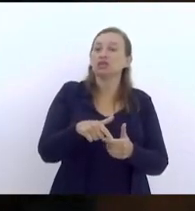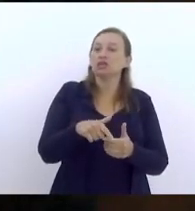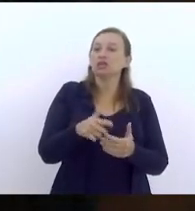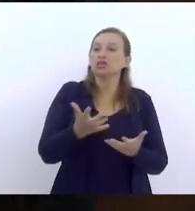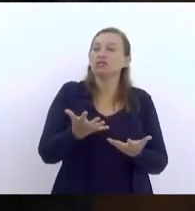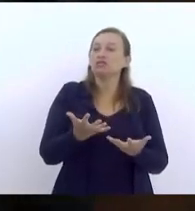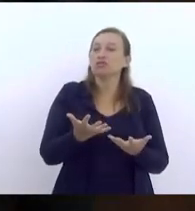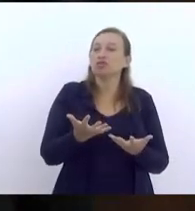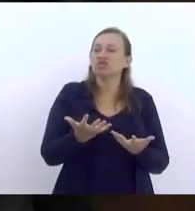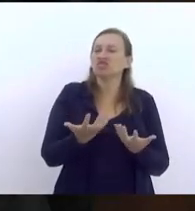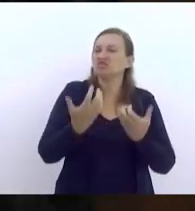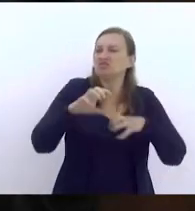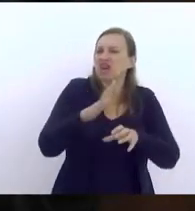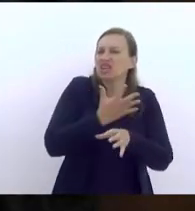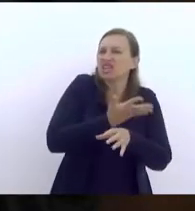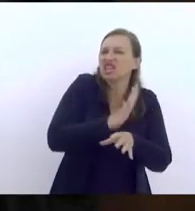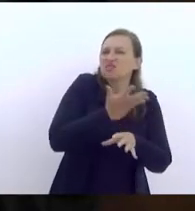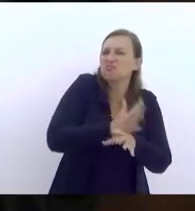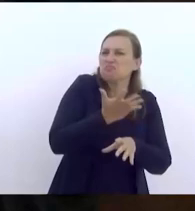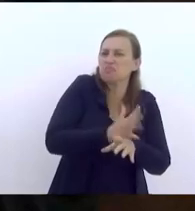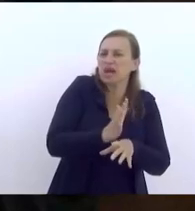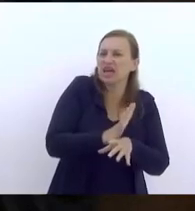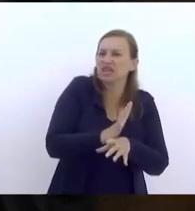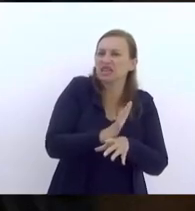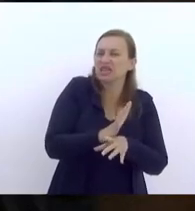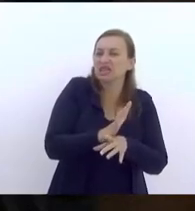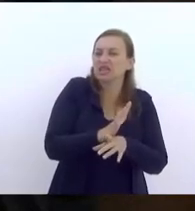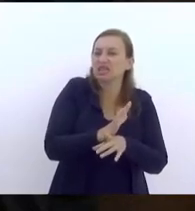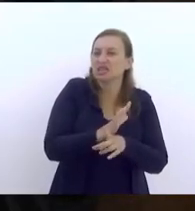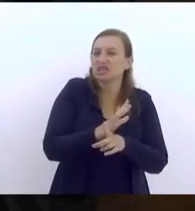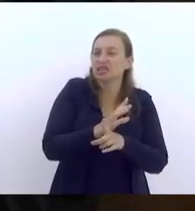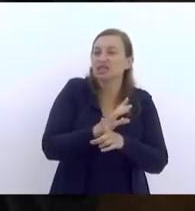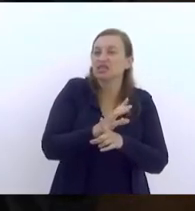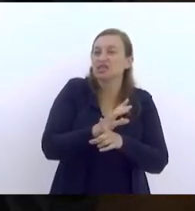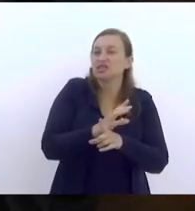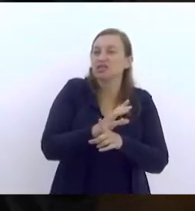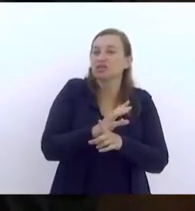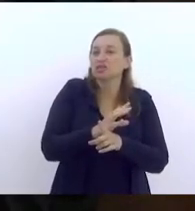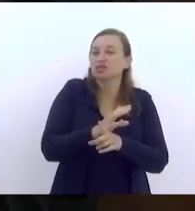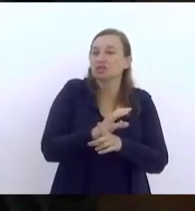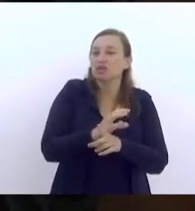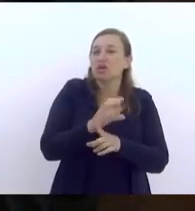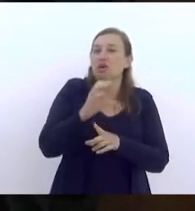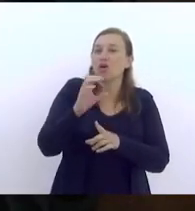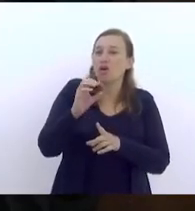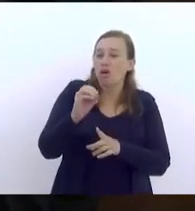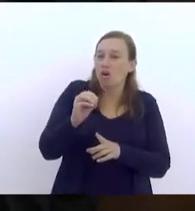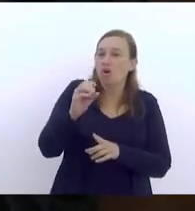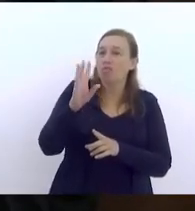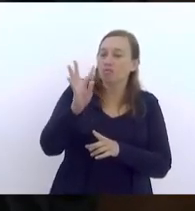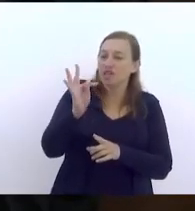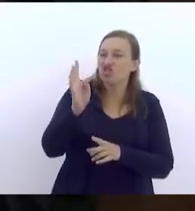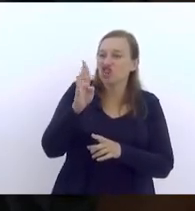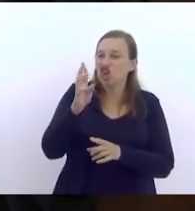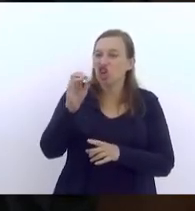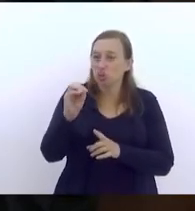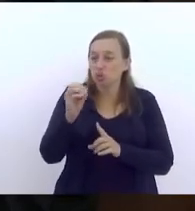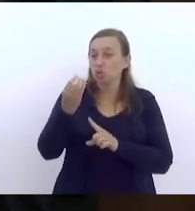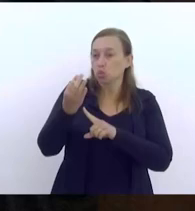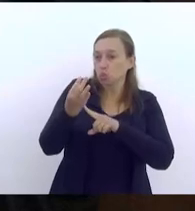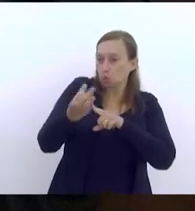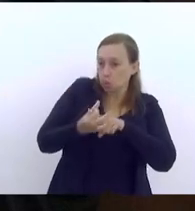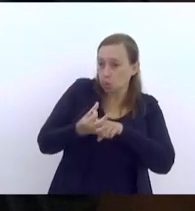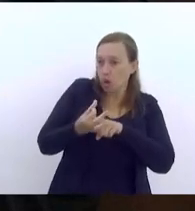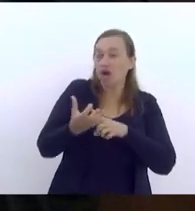essas práticas de enfiar objetos religiosos no ânus, que